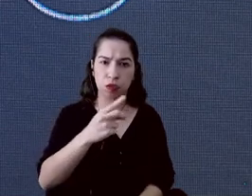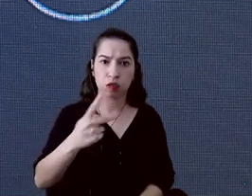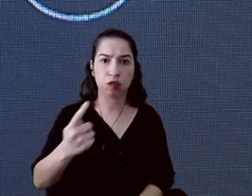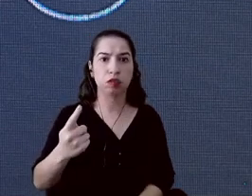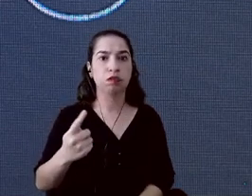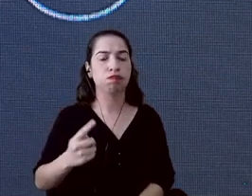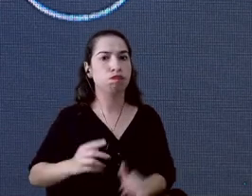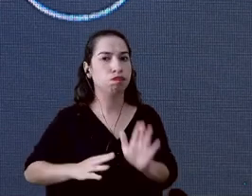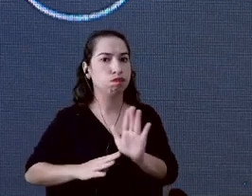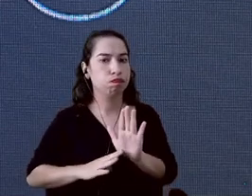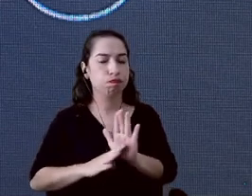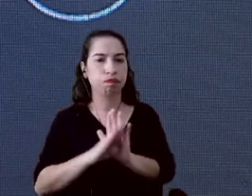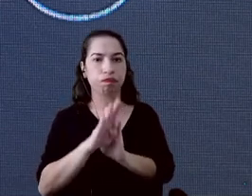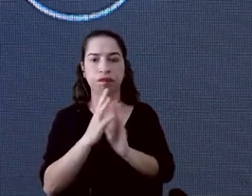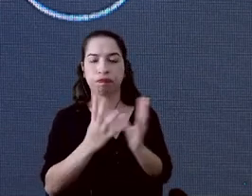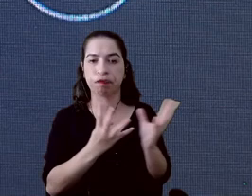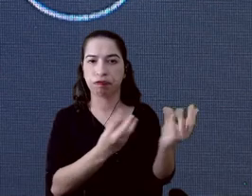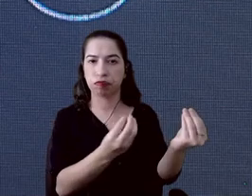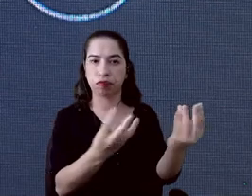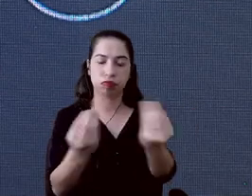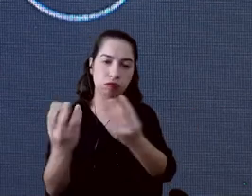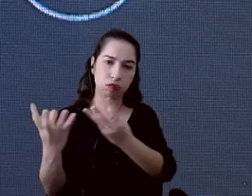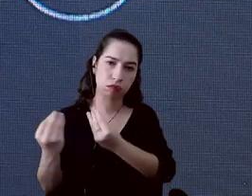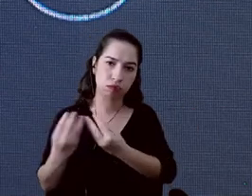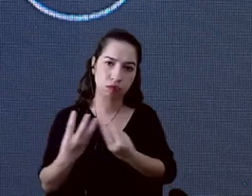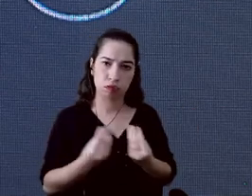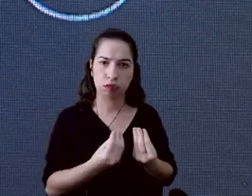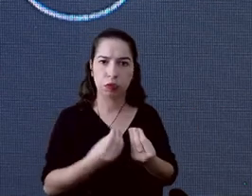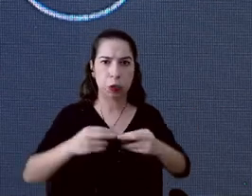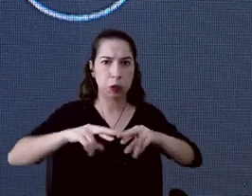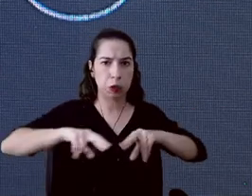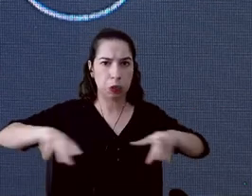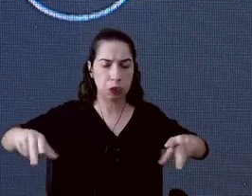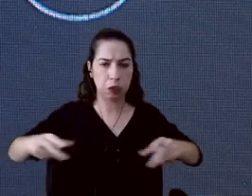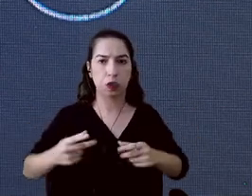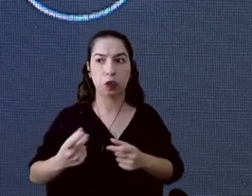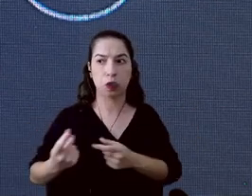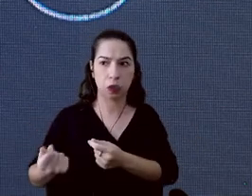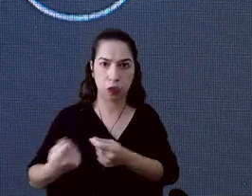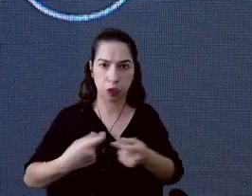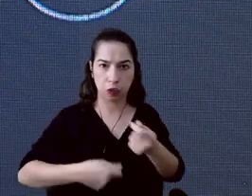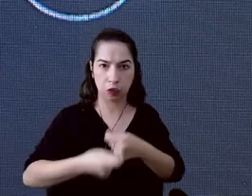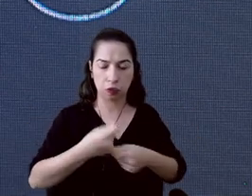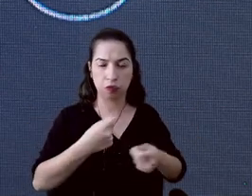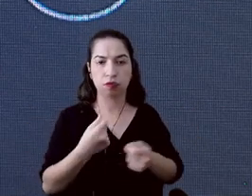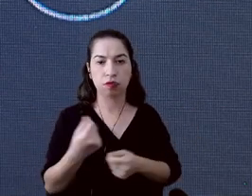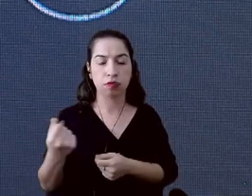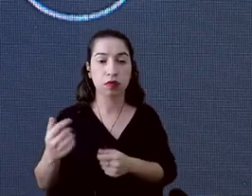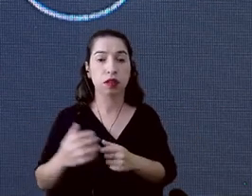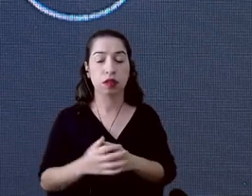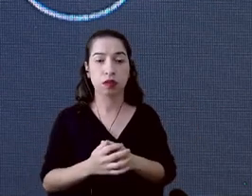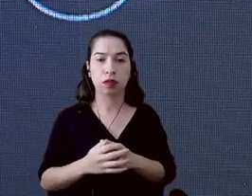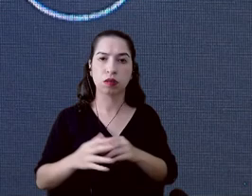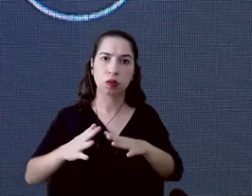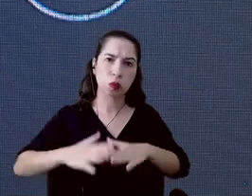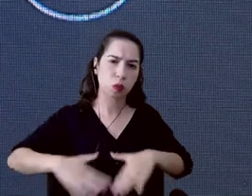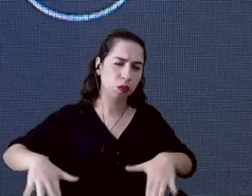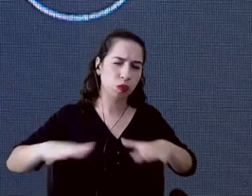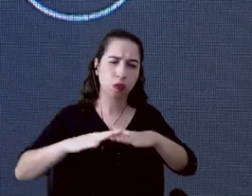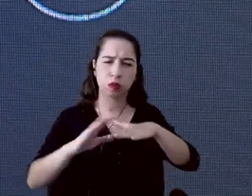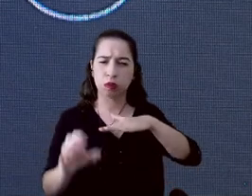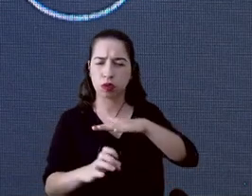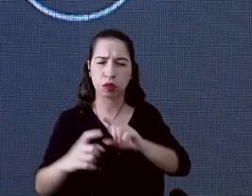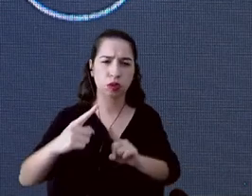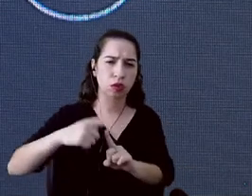abundância né a gente pode dizer assim de recursos então para todas as naturezas de empresa de